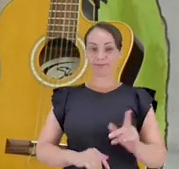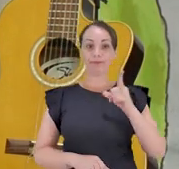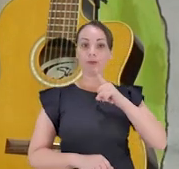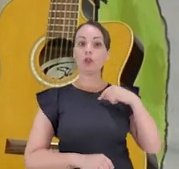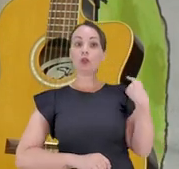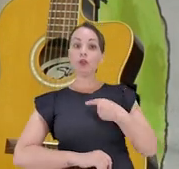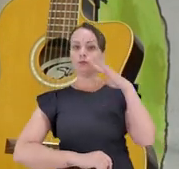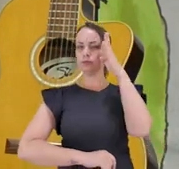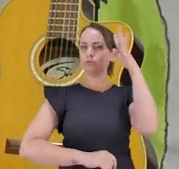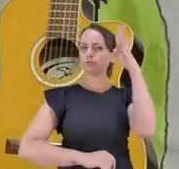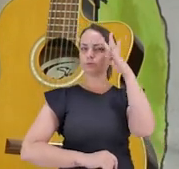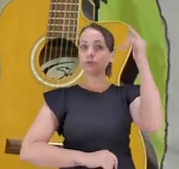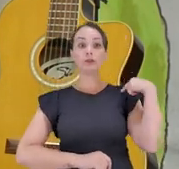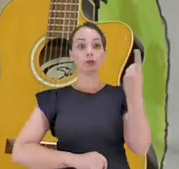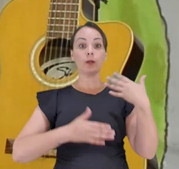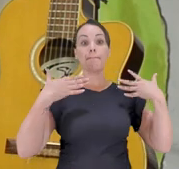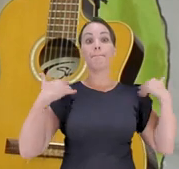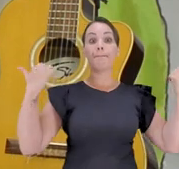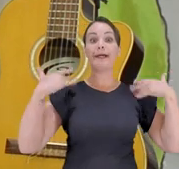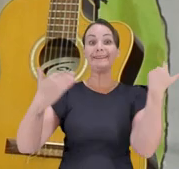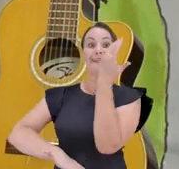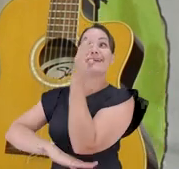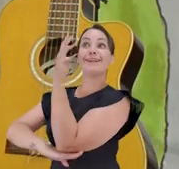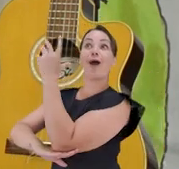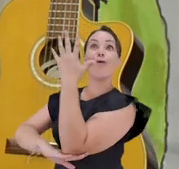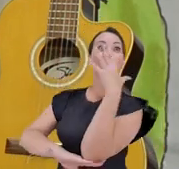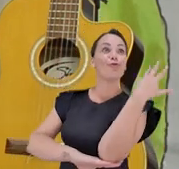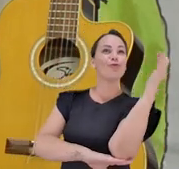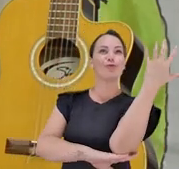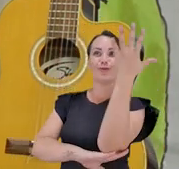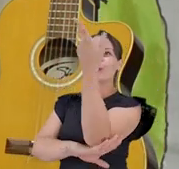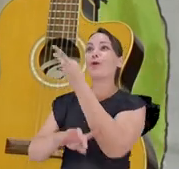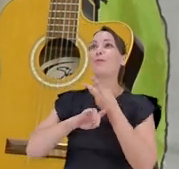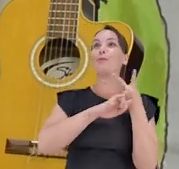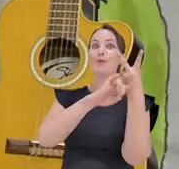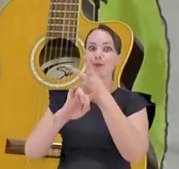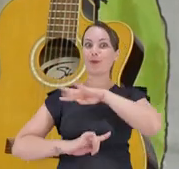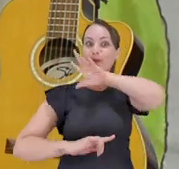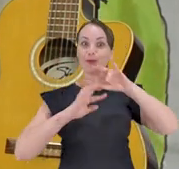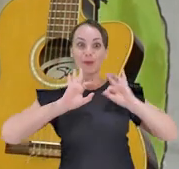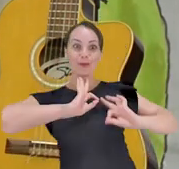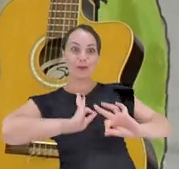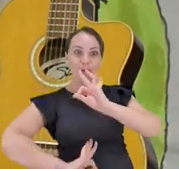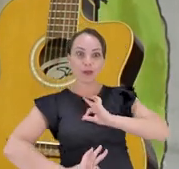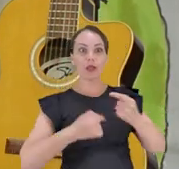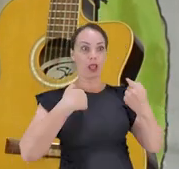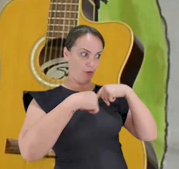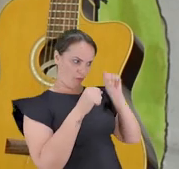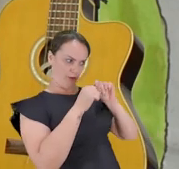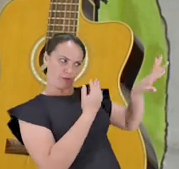vamos imaginar que estamos passeando por uma floresta para procurar a tal onça. Ah, legal. Eu faço,